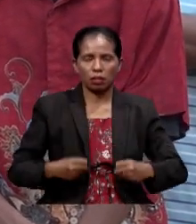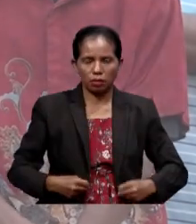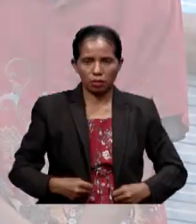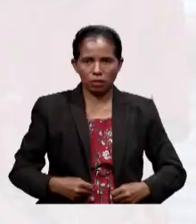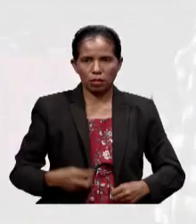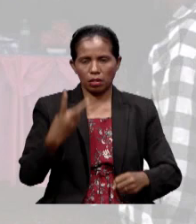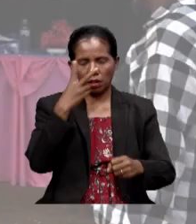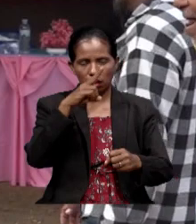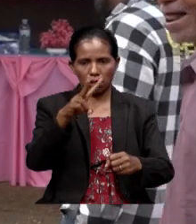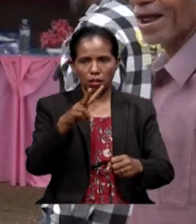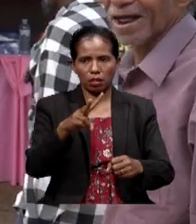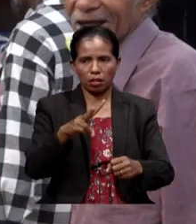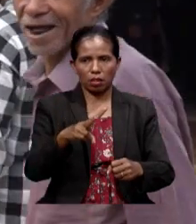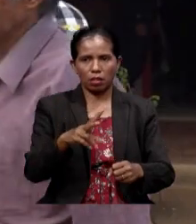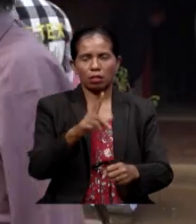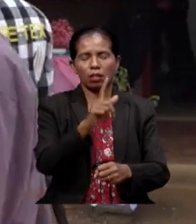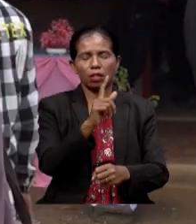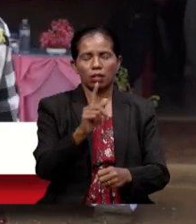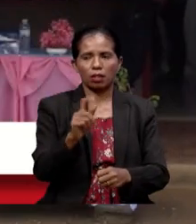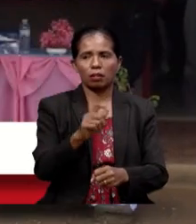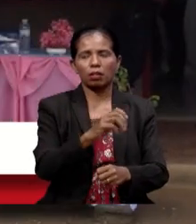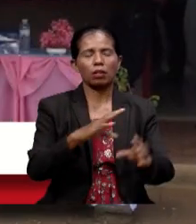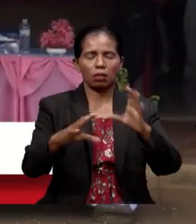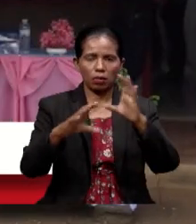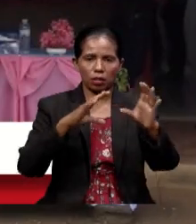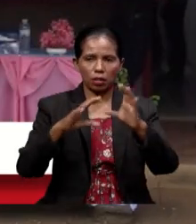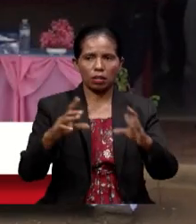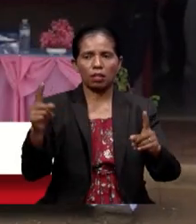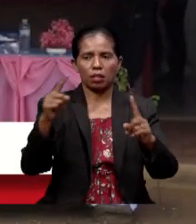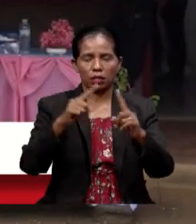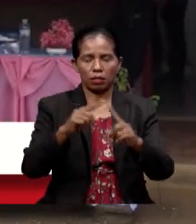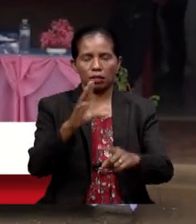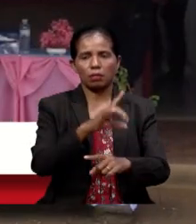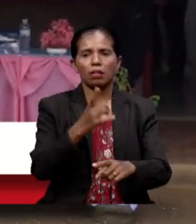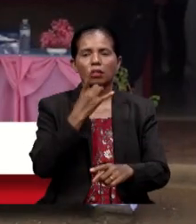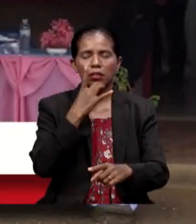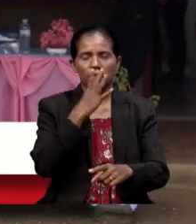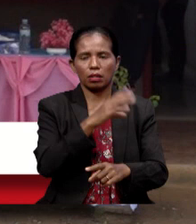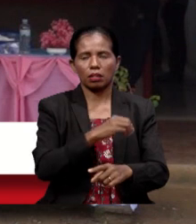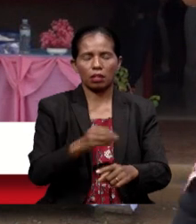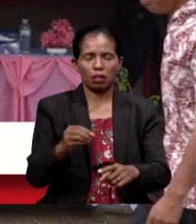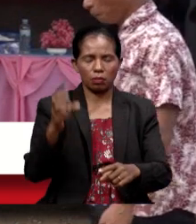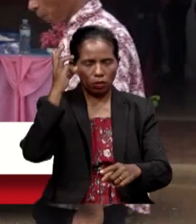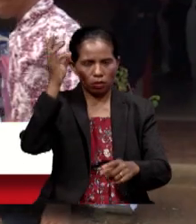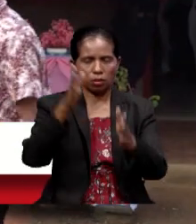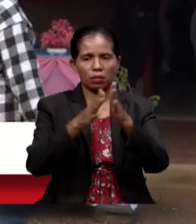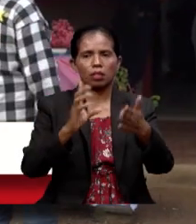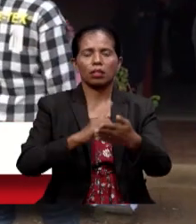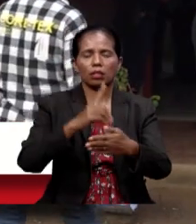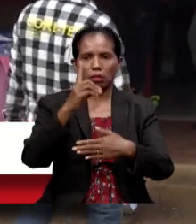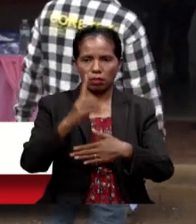ligamos para telecomunicação, nós ligamos para eletricidade. E também preocupação boa para resolvimento de